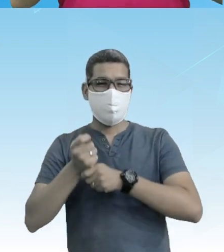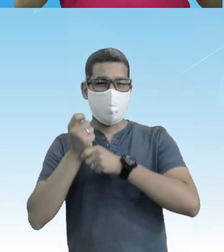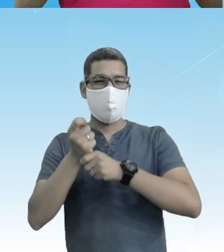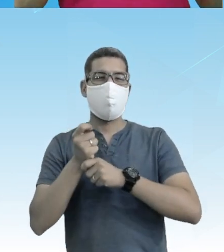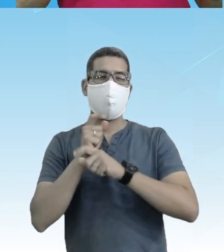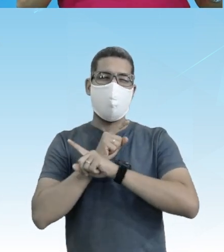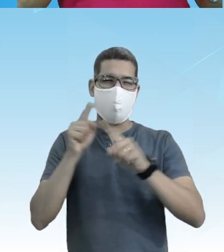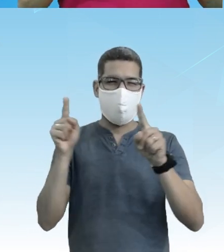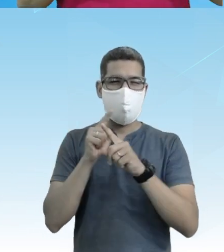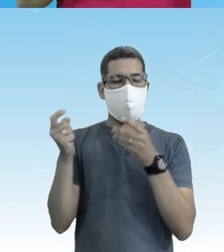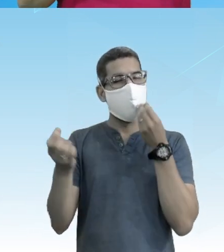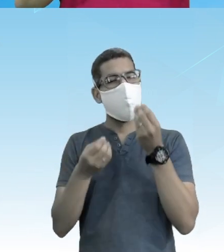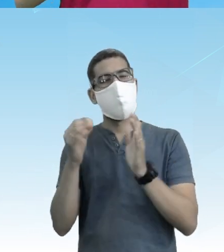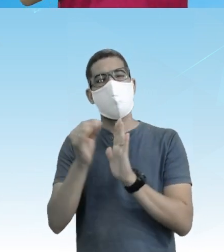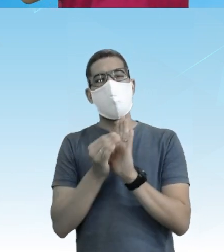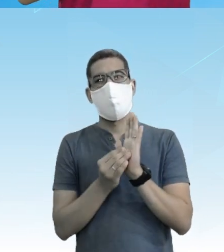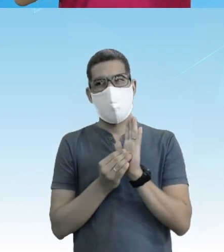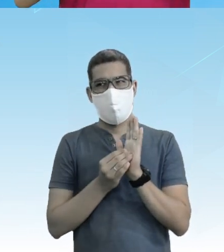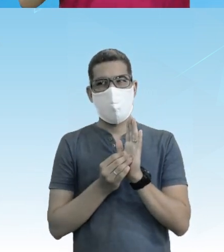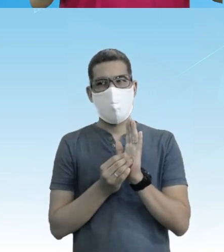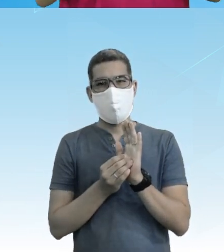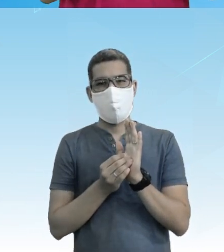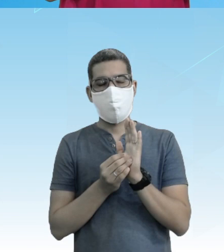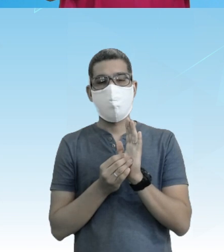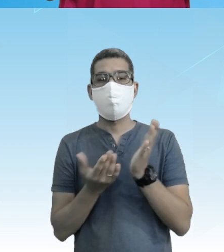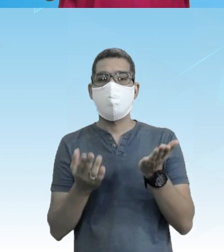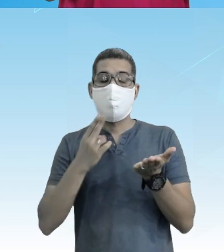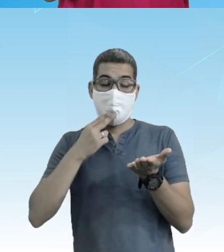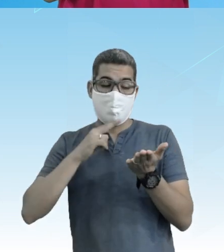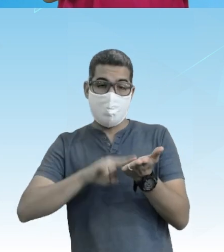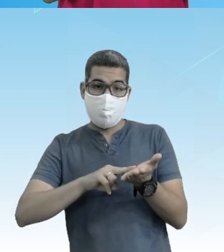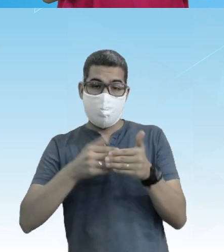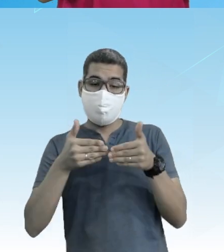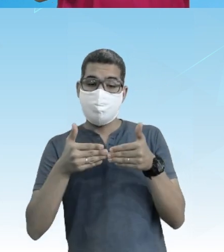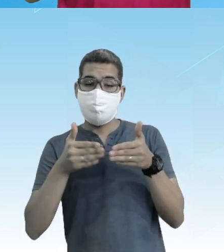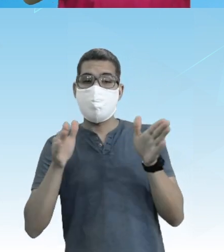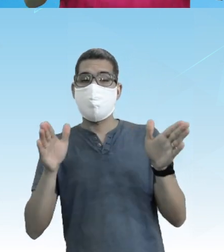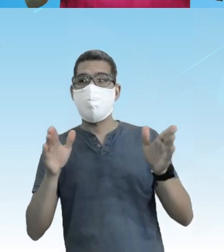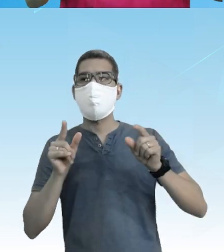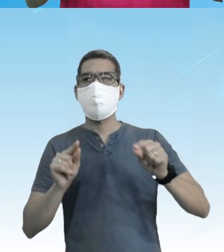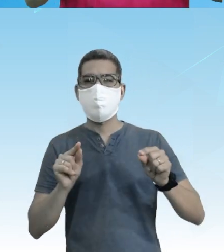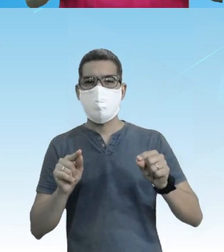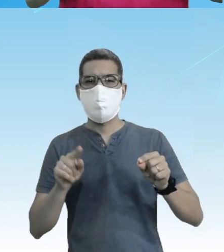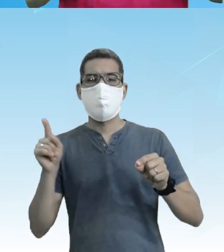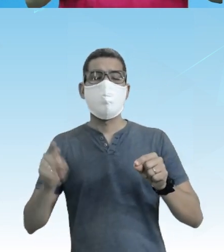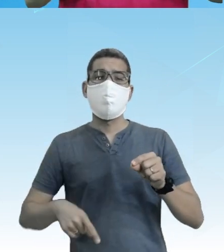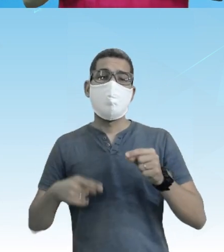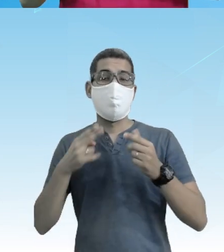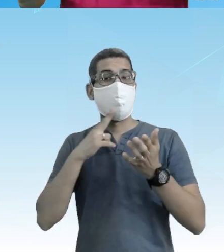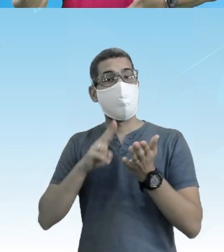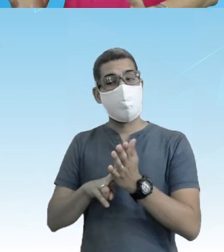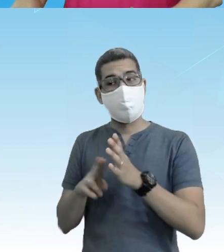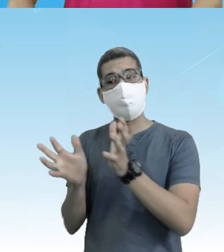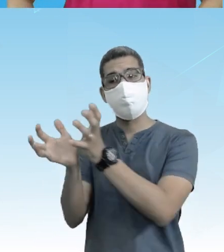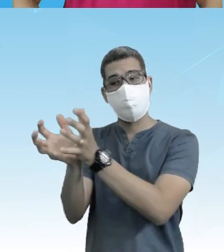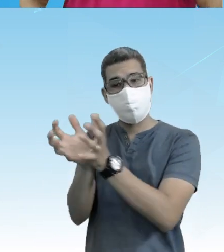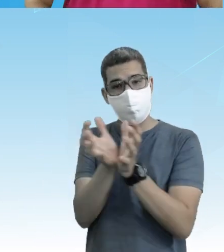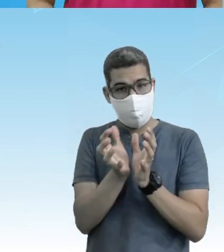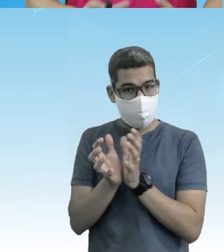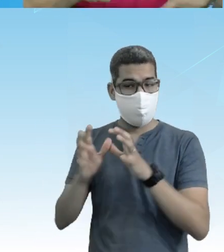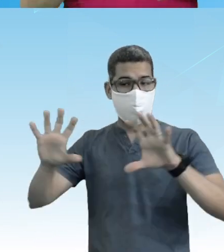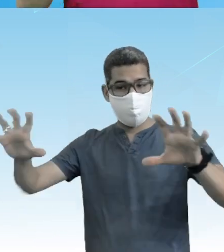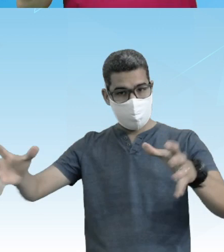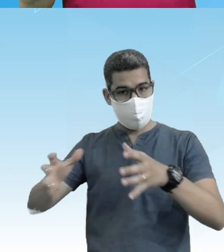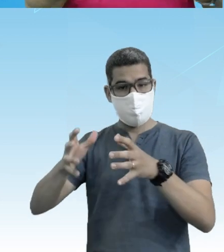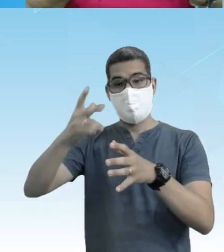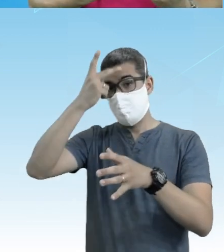uma carta aberta? O próprio nome já diz, carta aberta. É uma carta coletiva em que os cidadãos